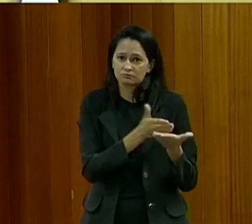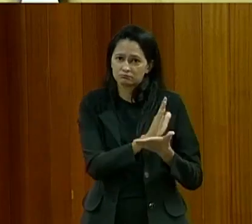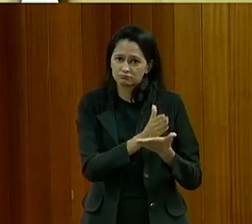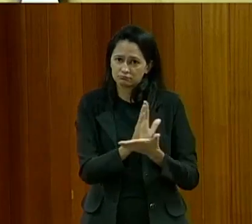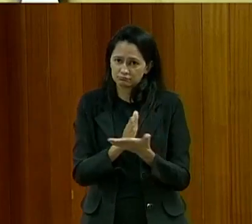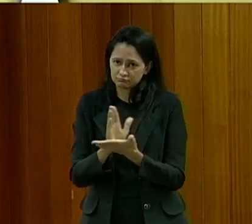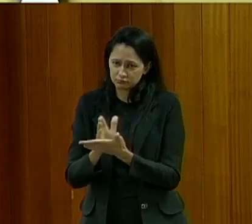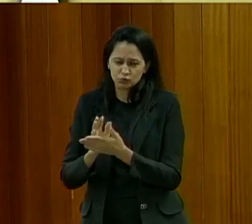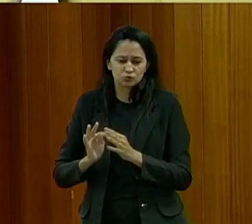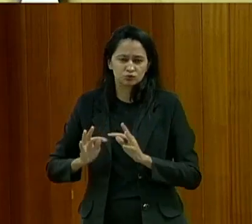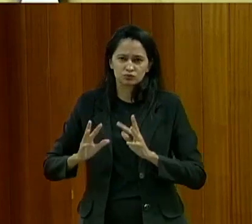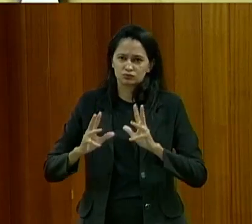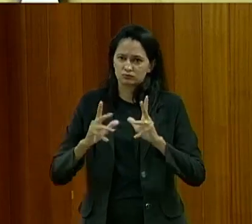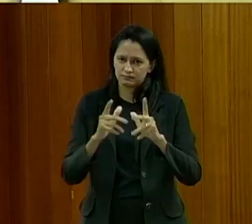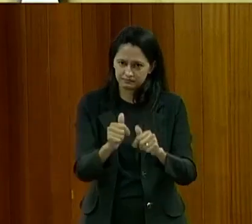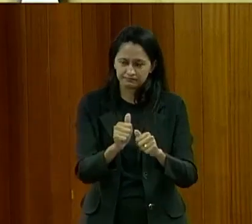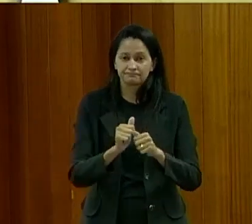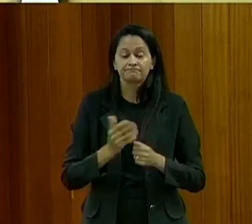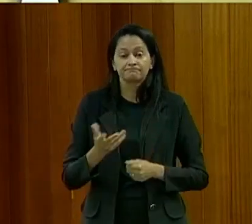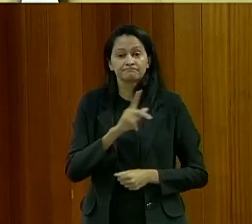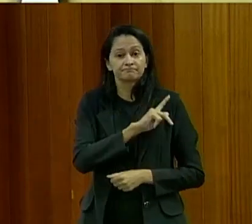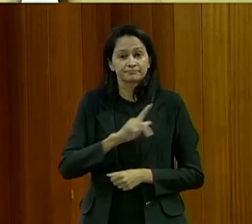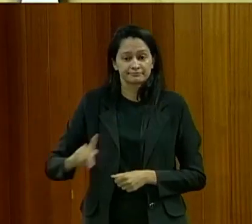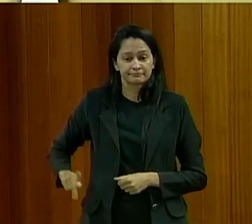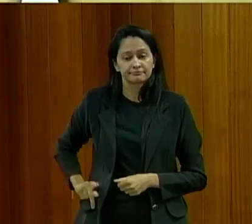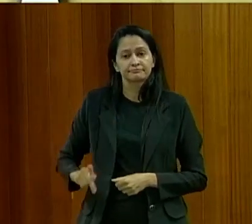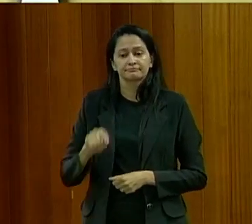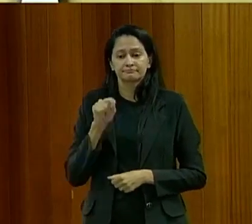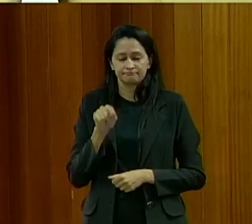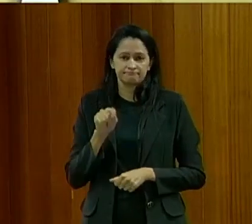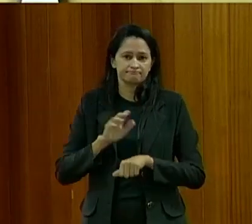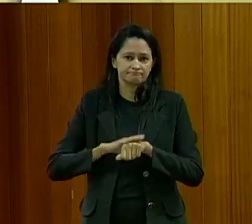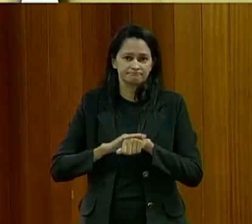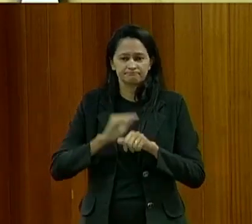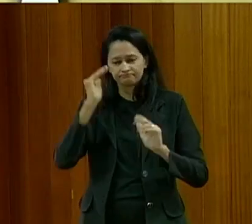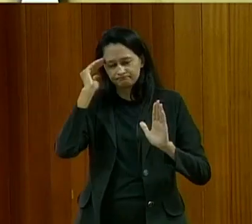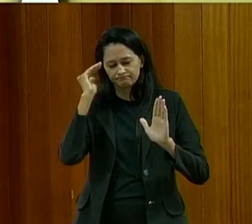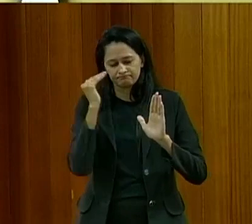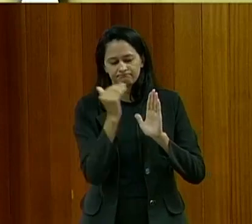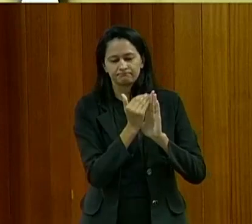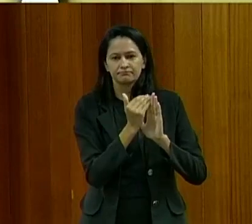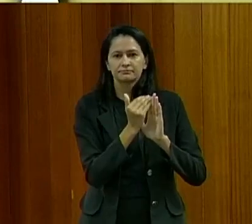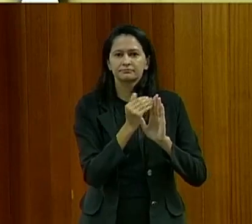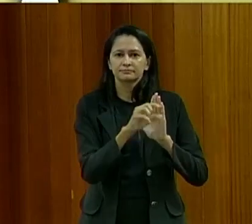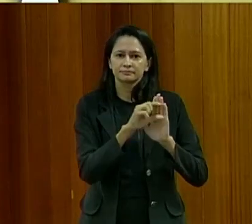aprovados de pleno e pelo senhor presidente, de acordo com o que determina